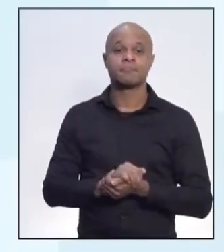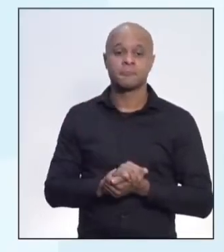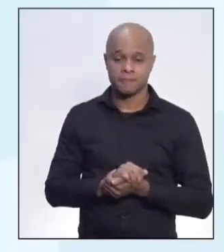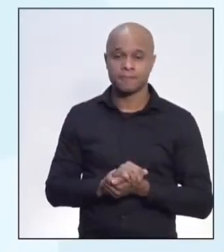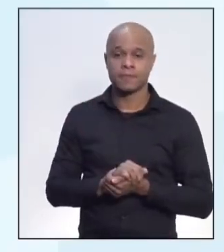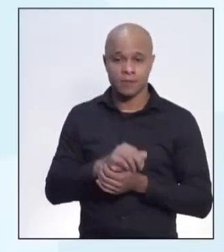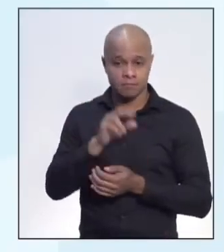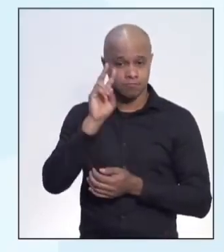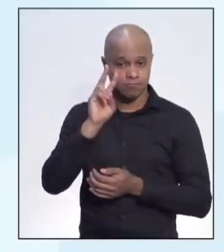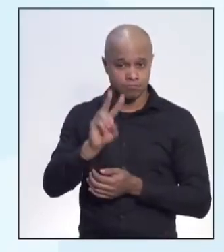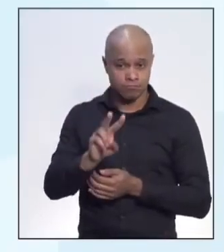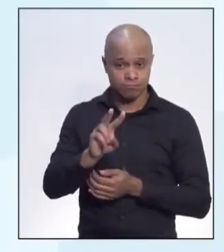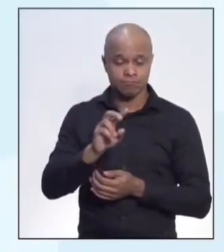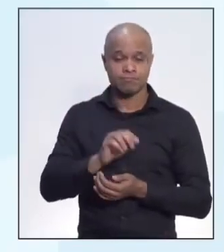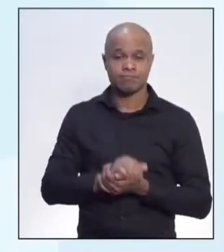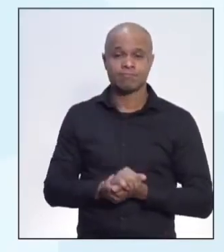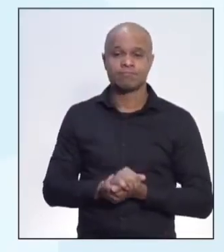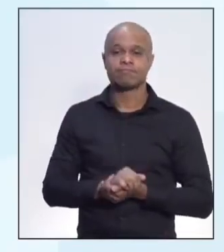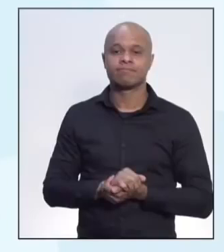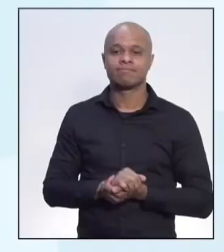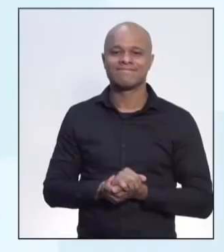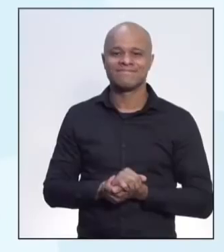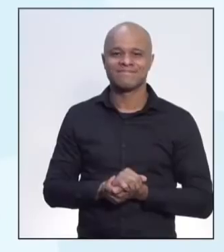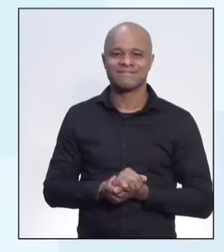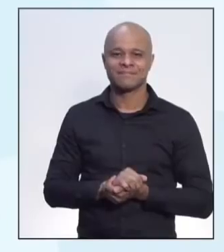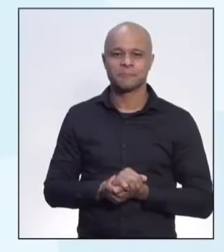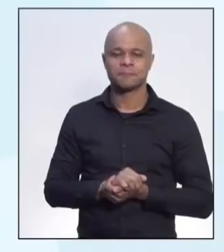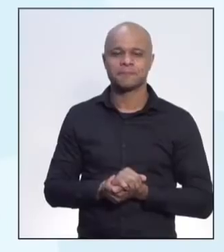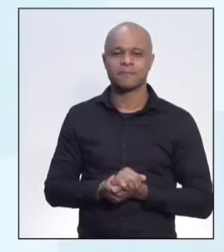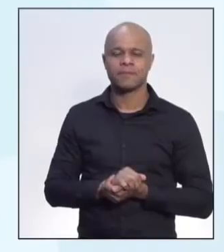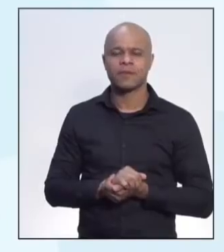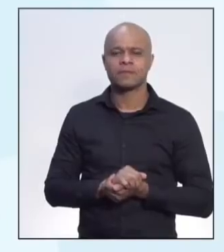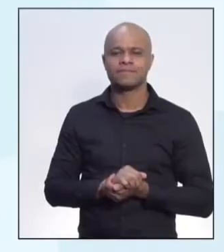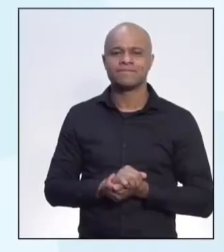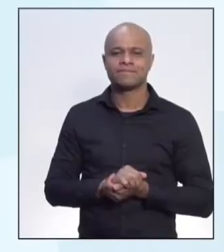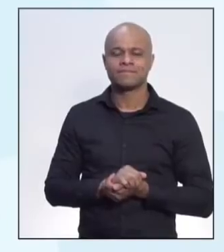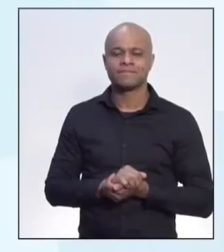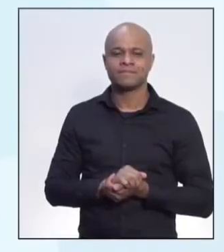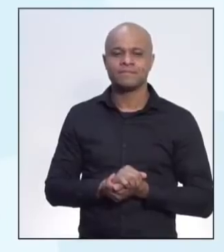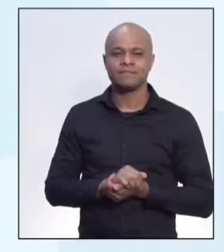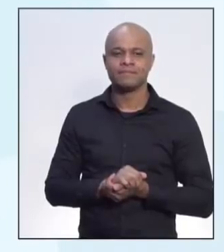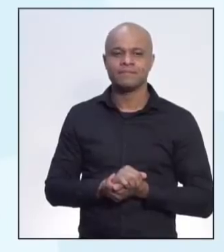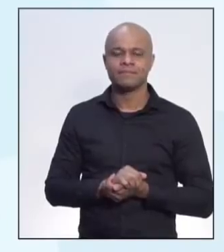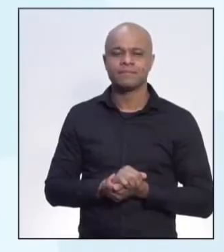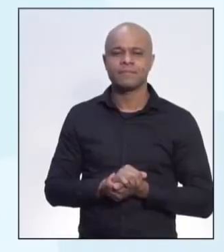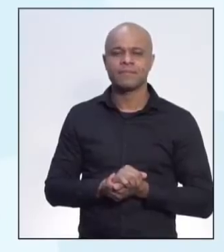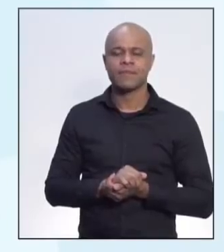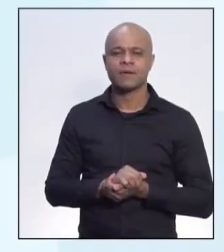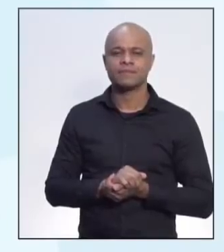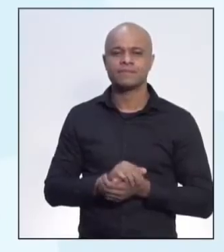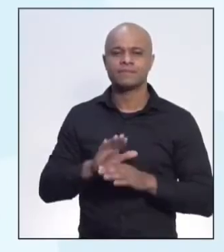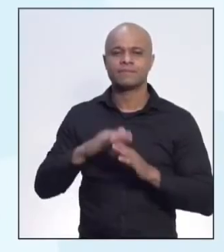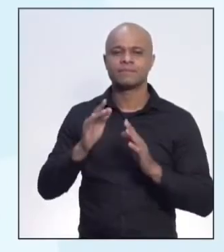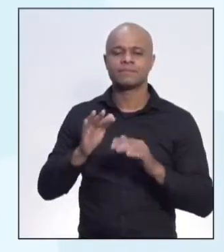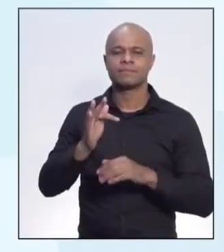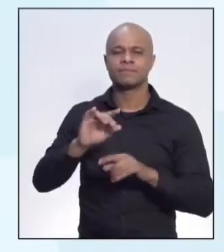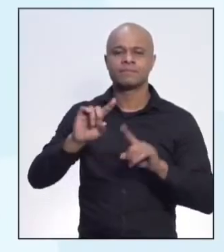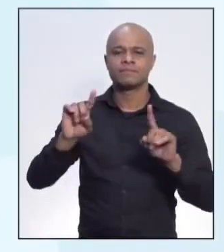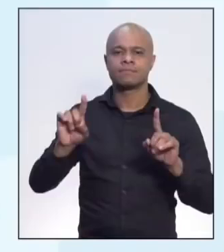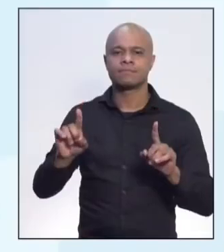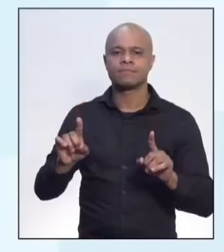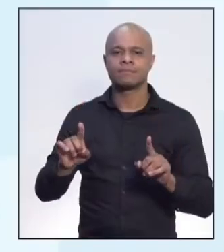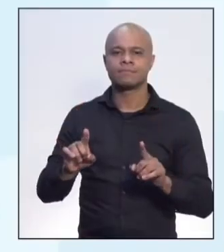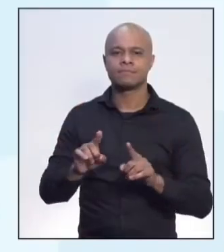página 73. A atividade diz o seguinte: qual é a